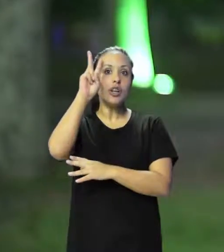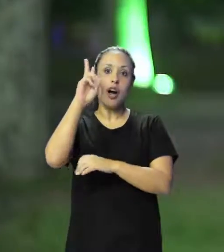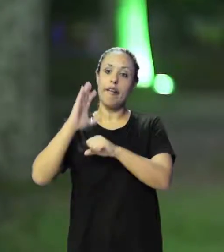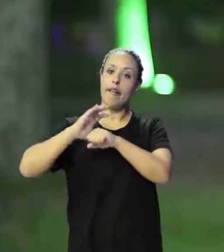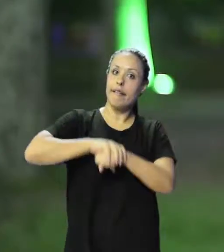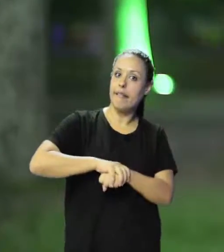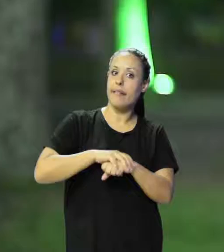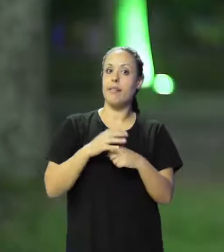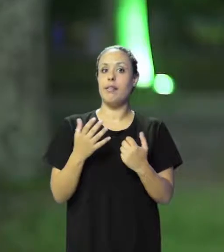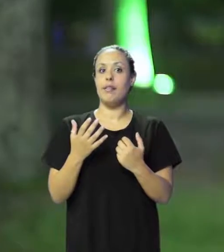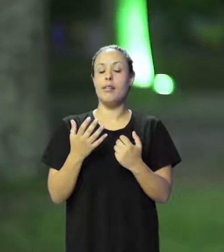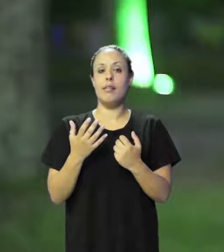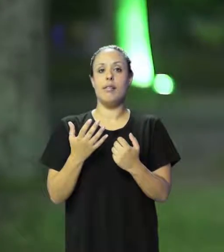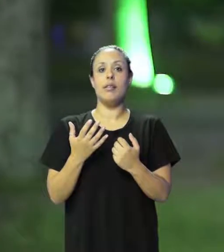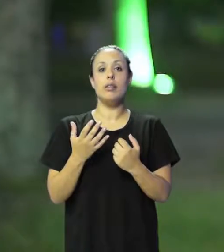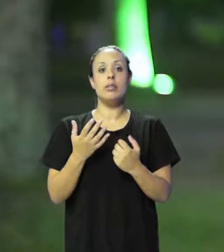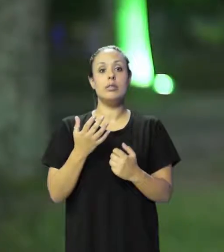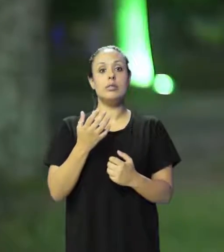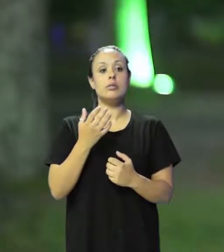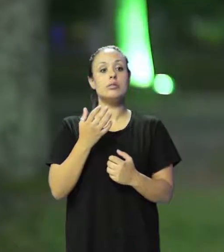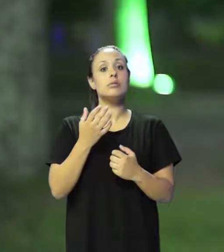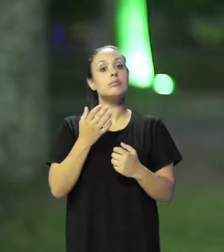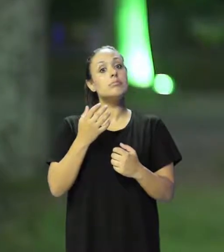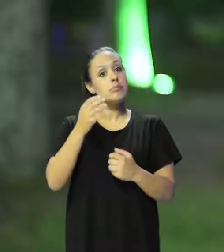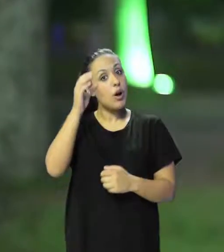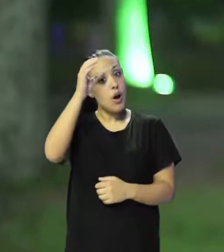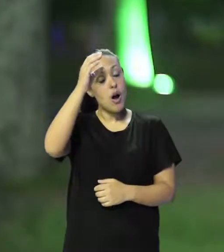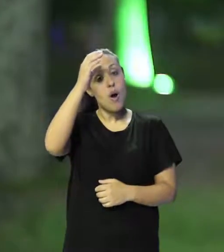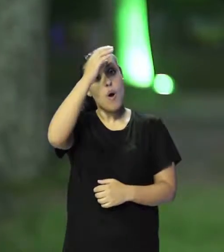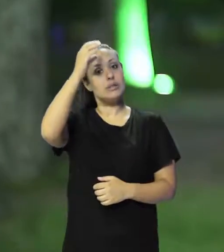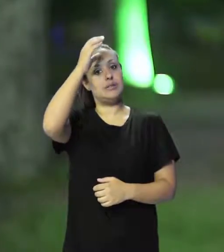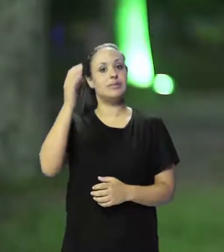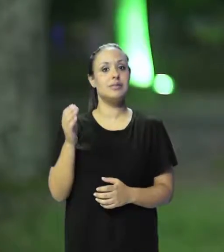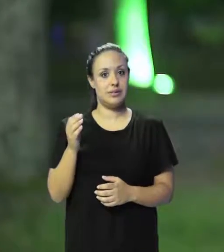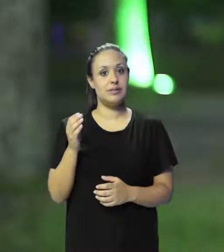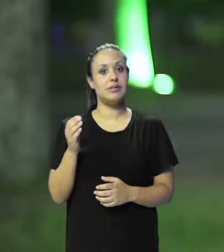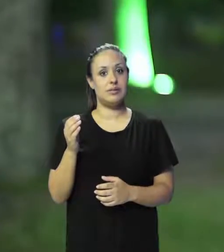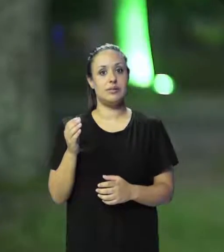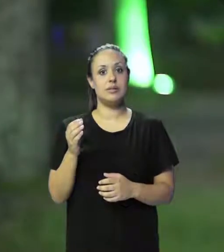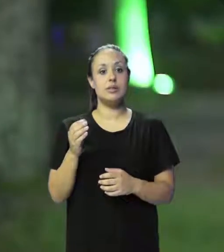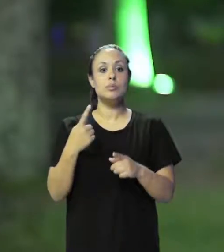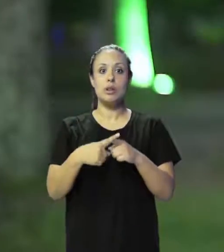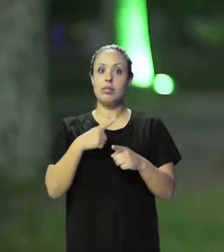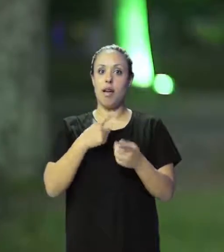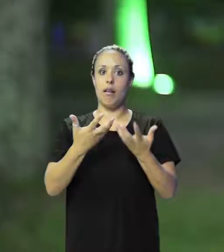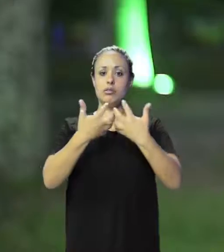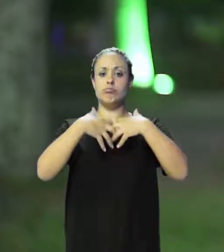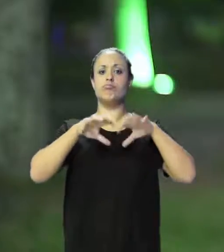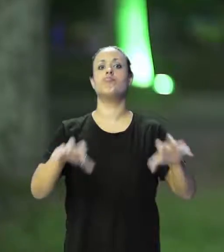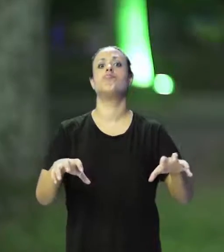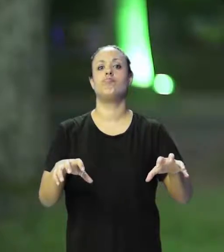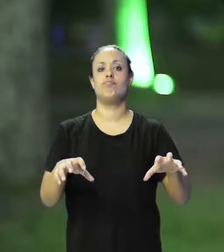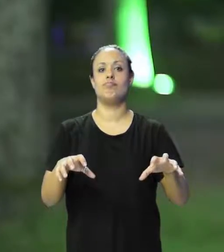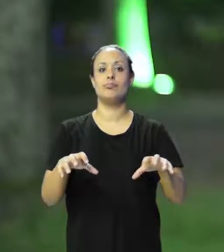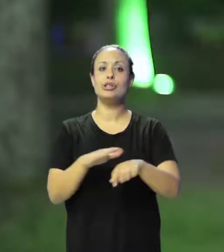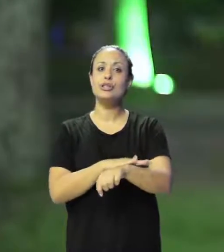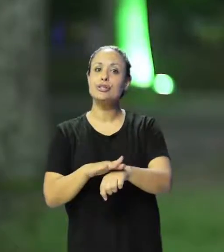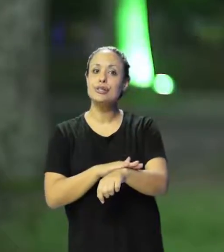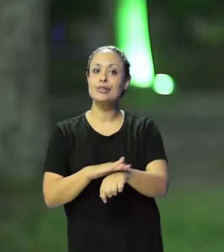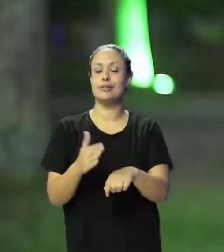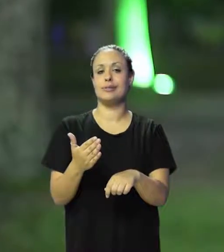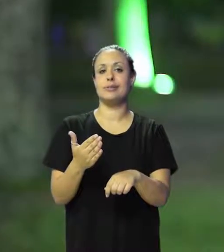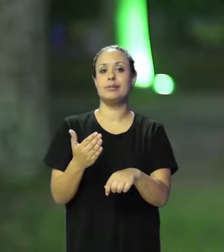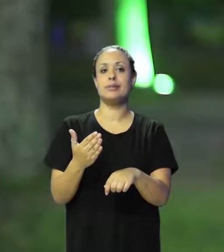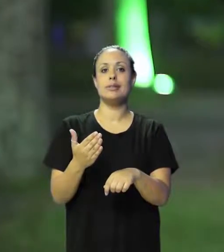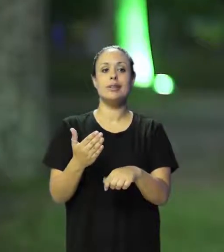enquanto povo que tem aí na sua marca, na sua estrutura, uma constituição